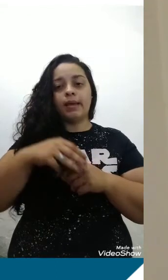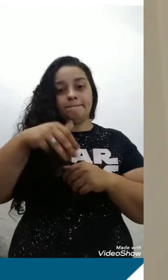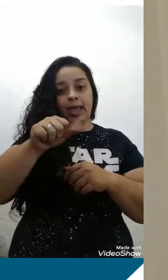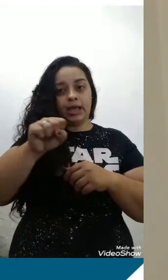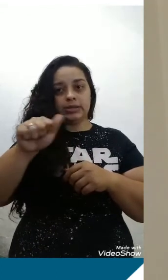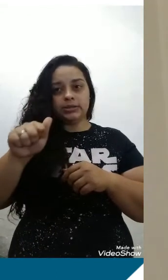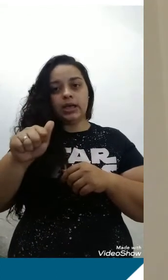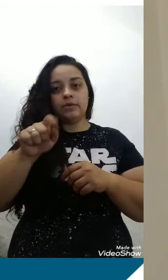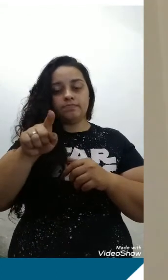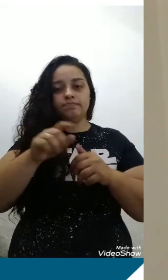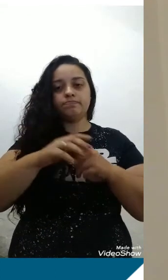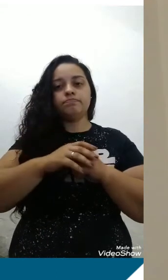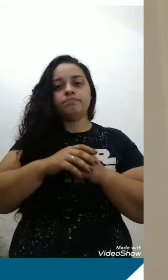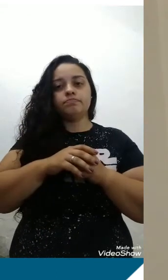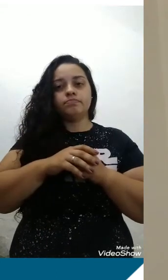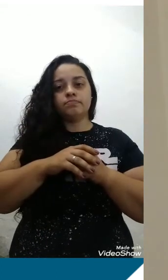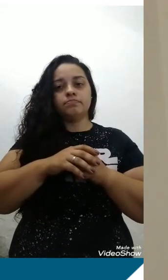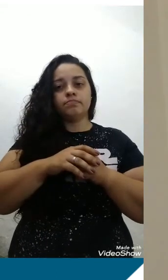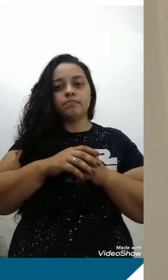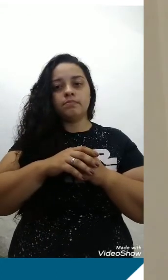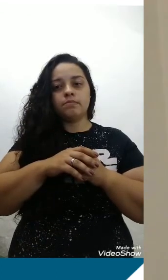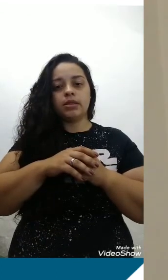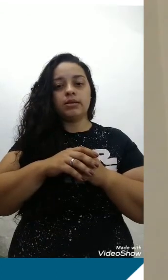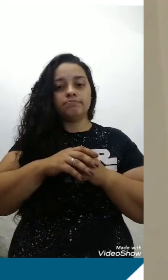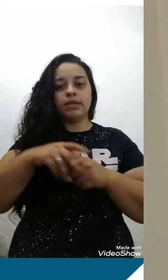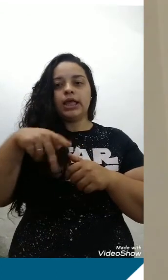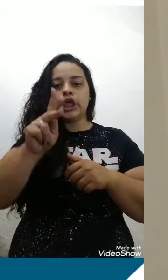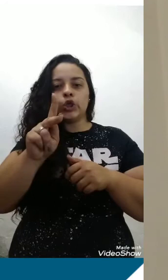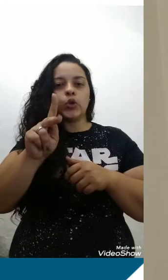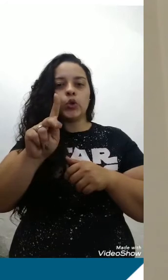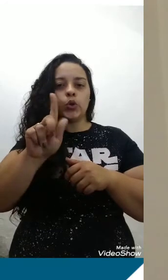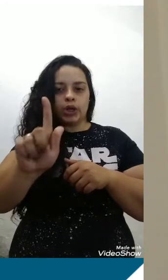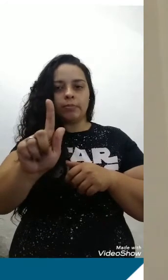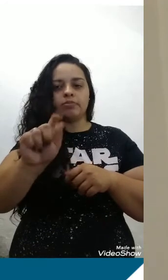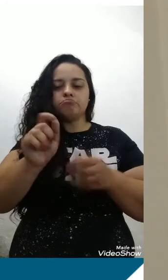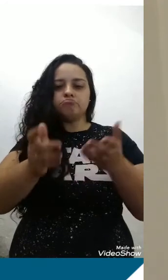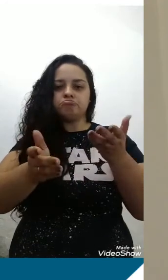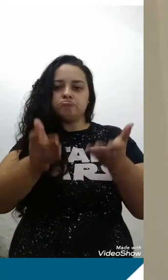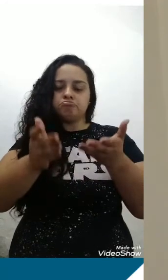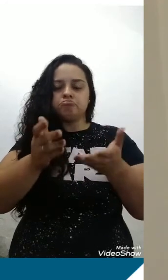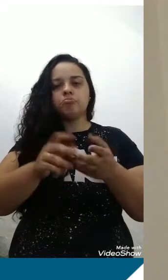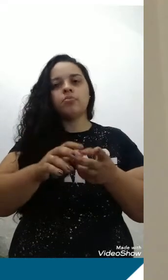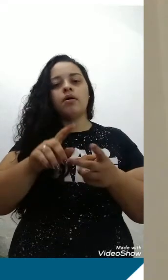produto das unidades de massa, que o padrão é quilograma,